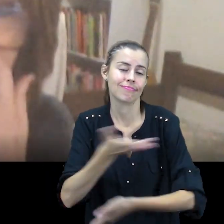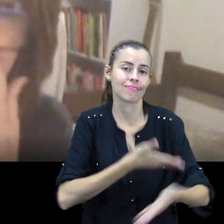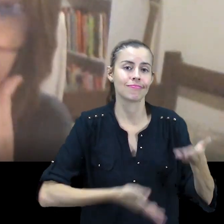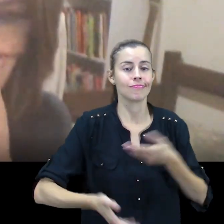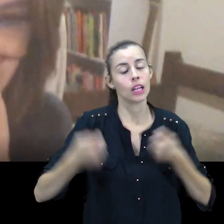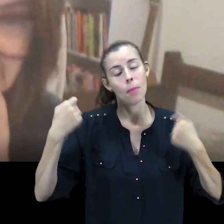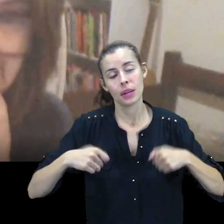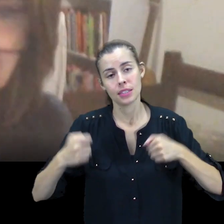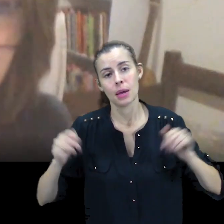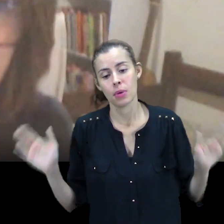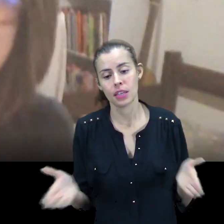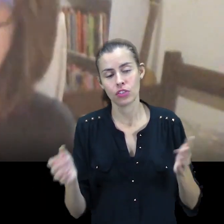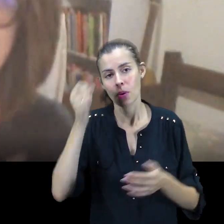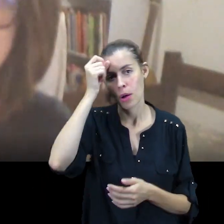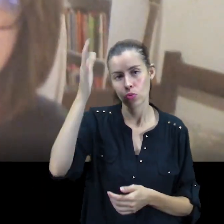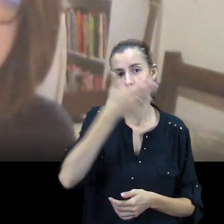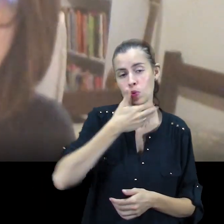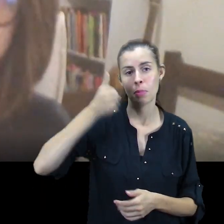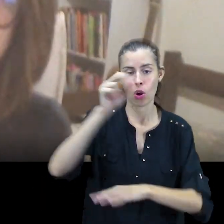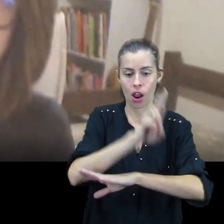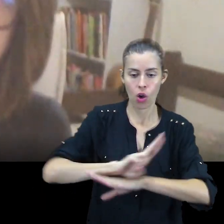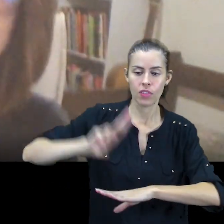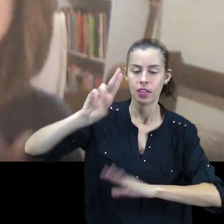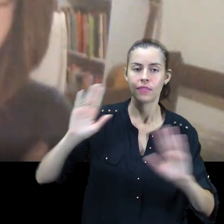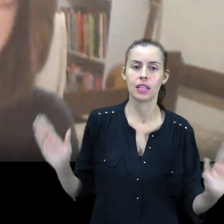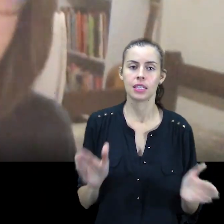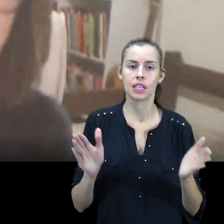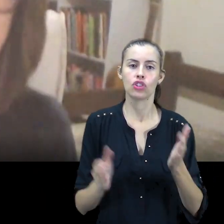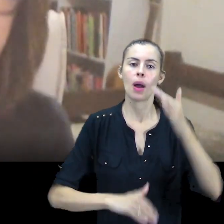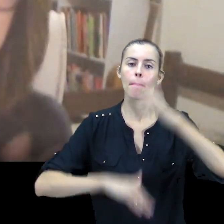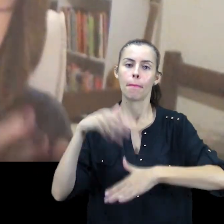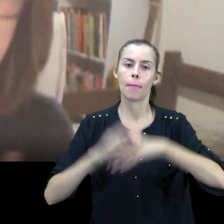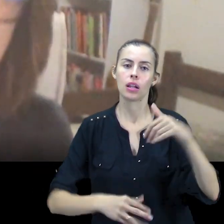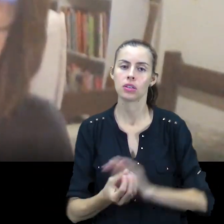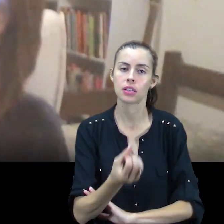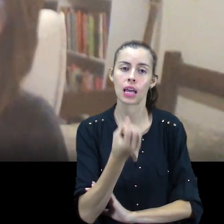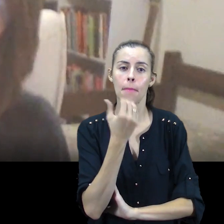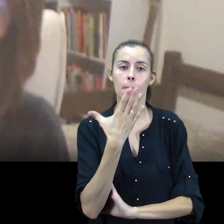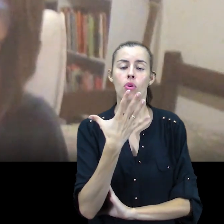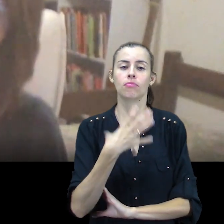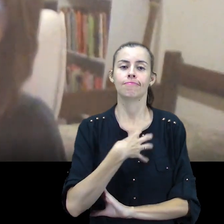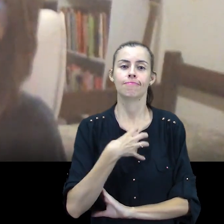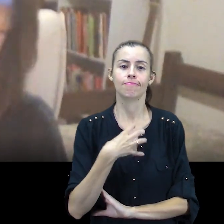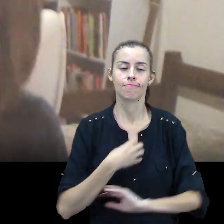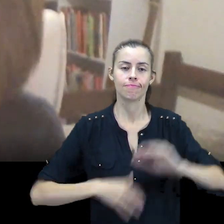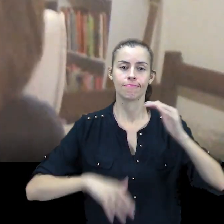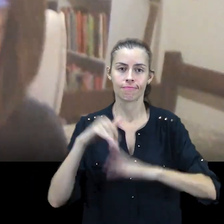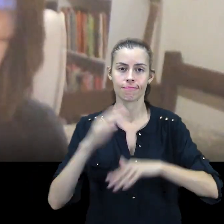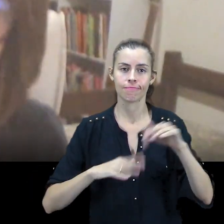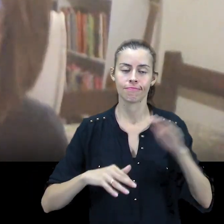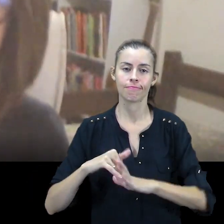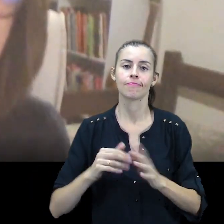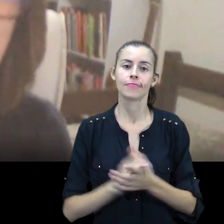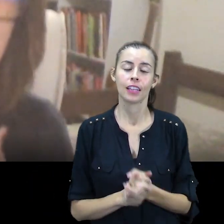que questões internas são muito conhecidas nossas, né? Da sociedade mais ampla. Foi muito